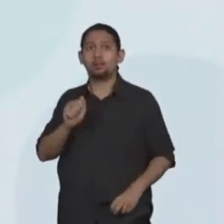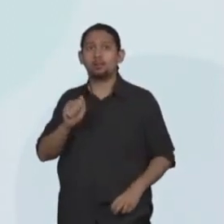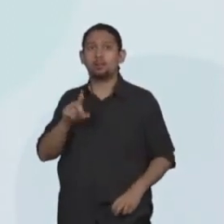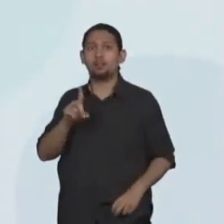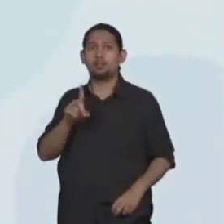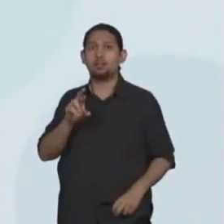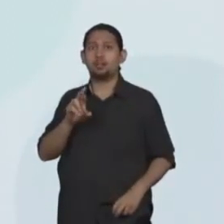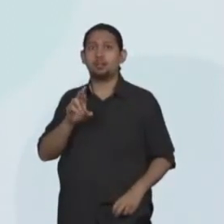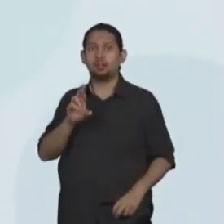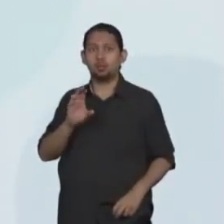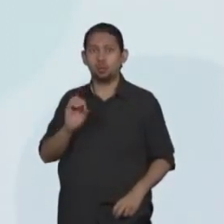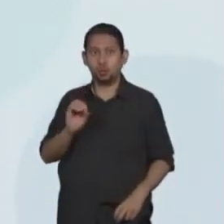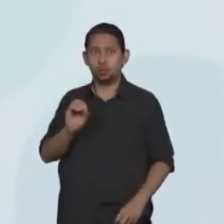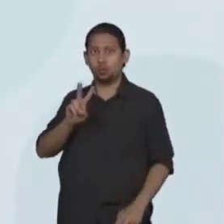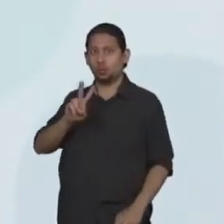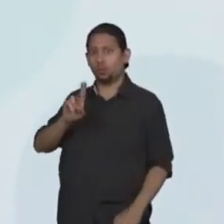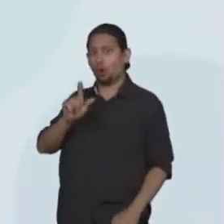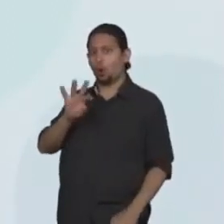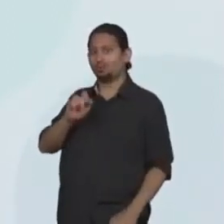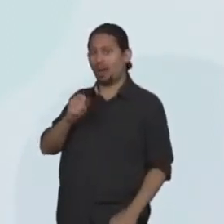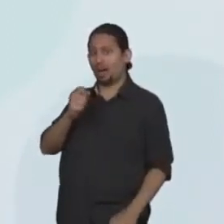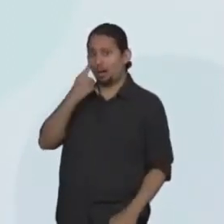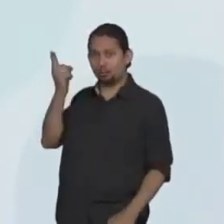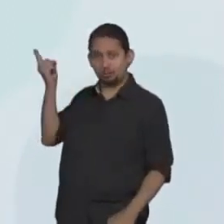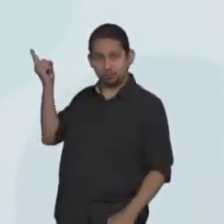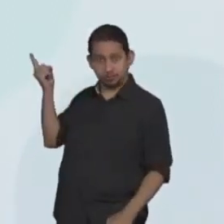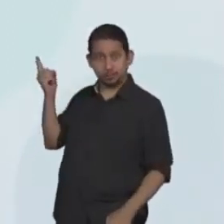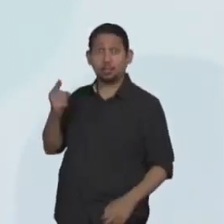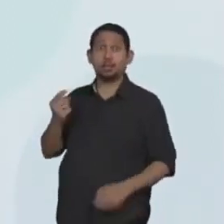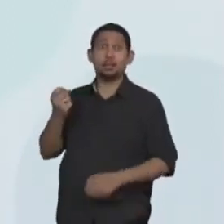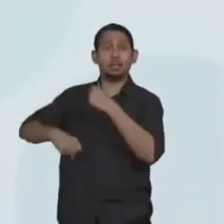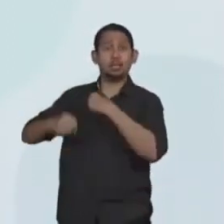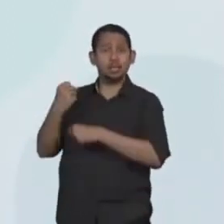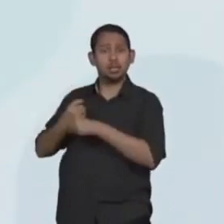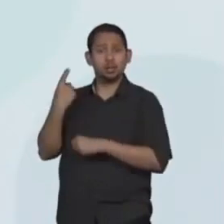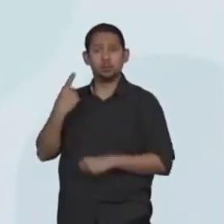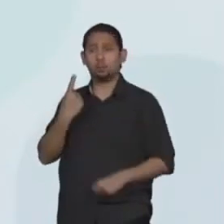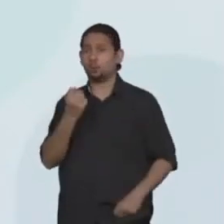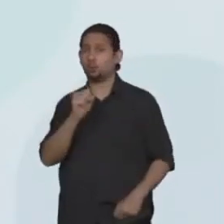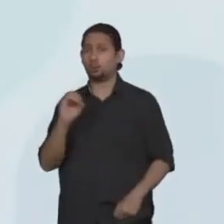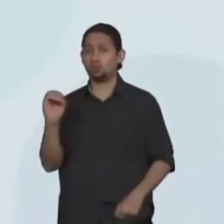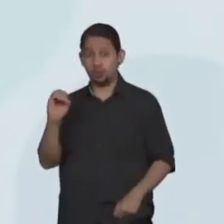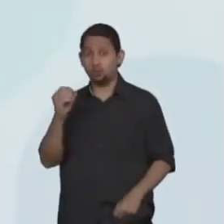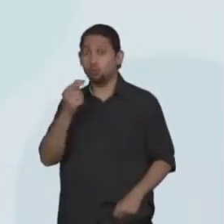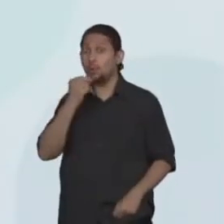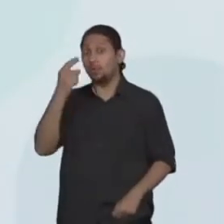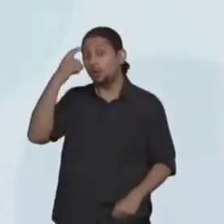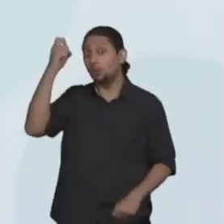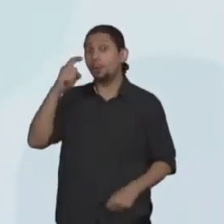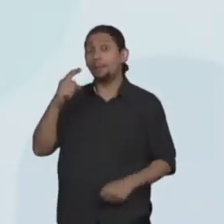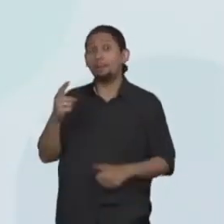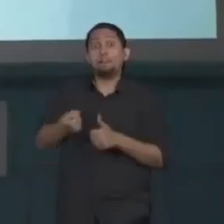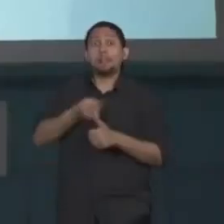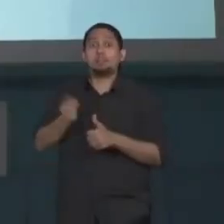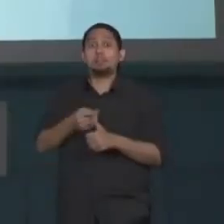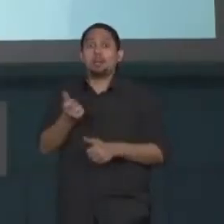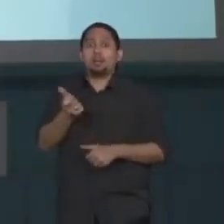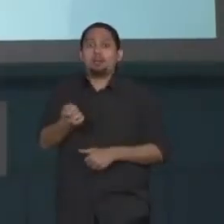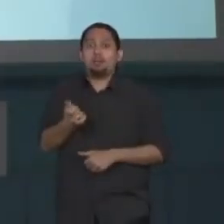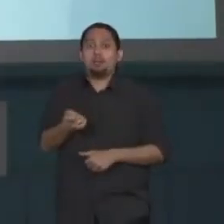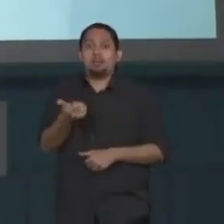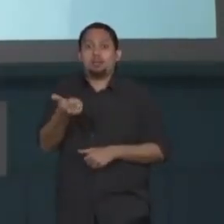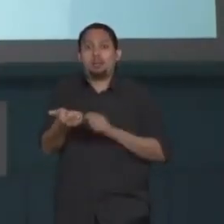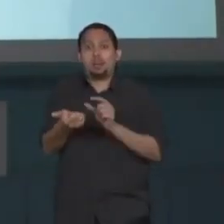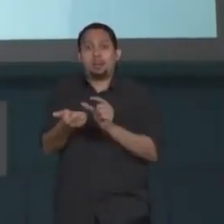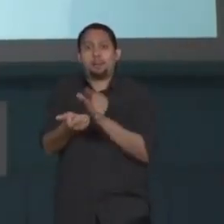Ó, Volta, volt. Ele, em 1800, ele inventou a primeira pilha voltaica. Então, esse foi